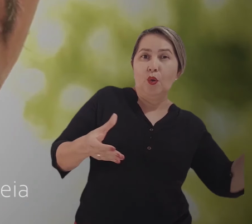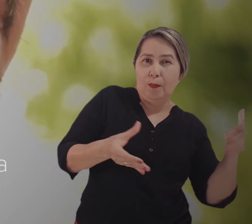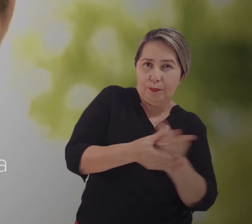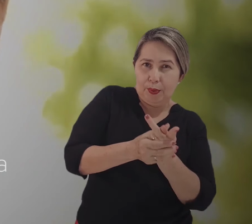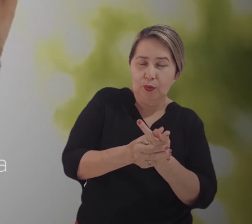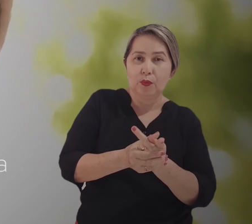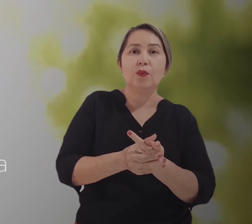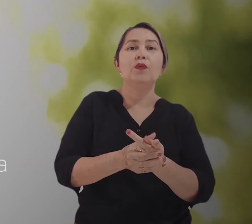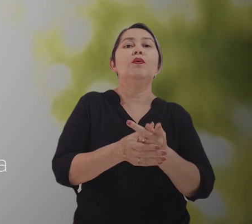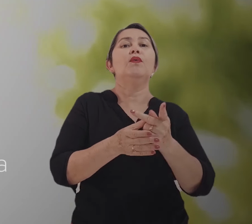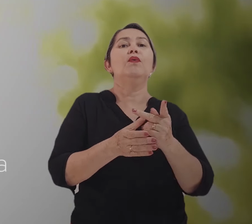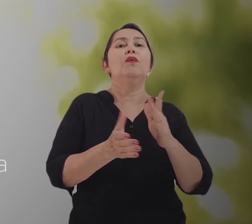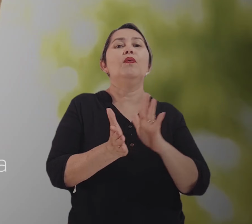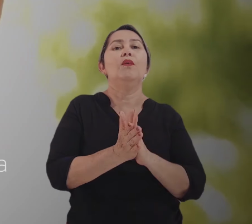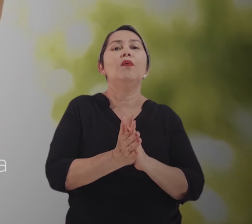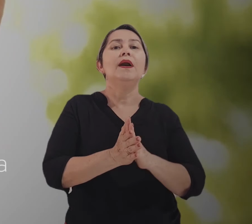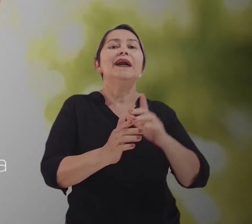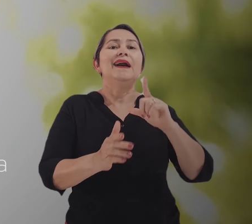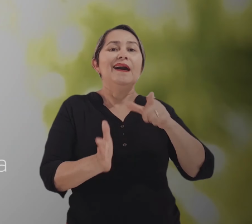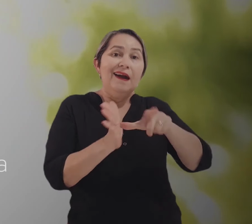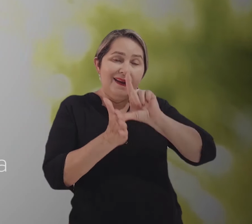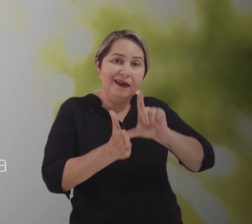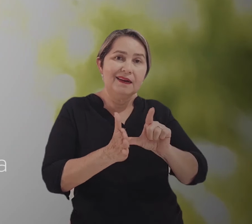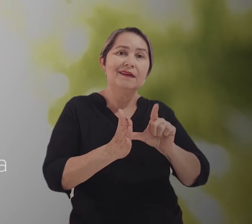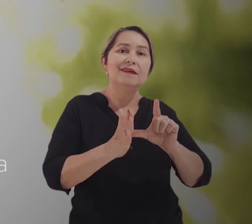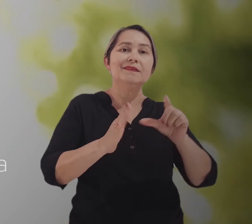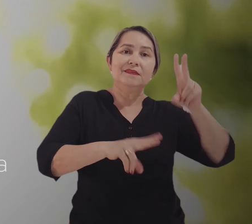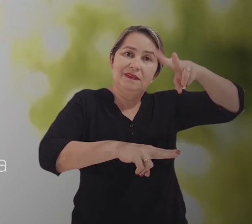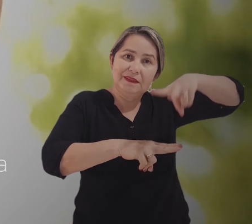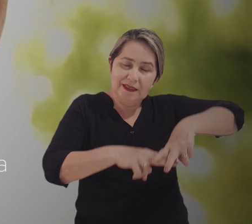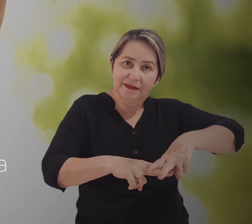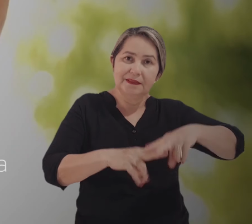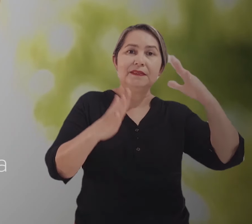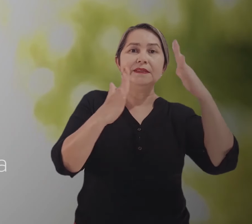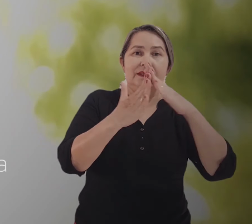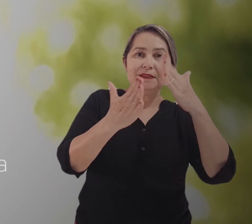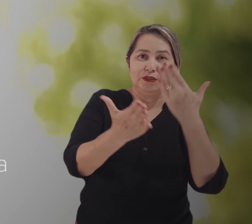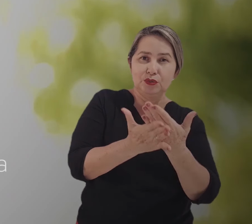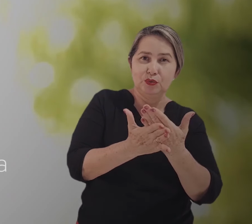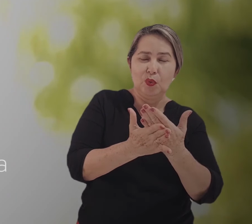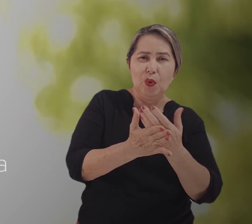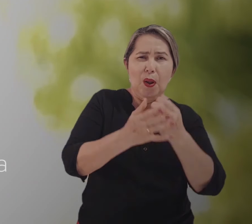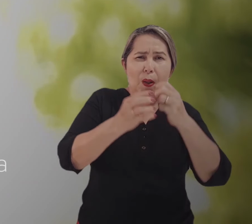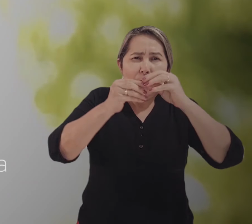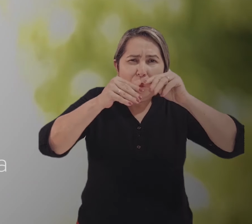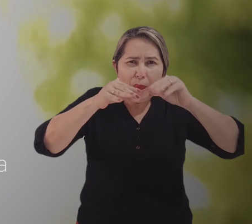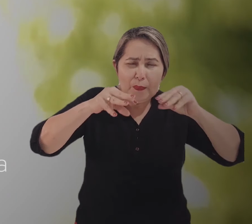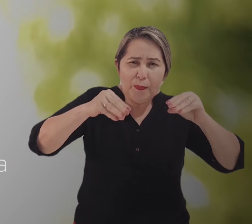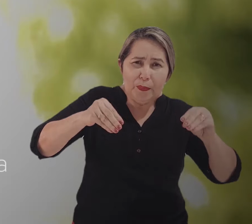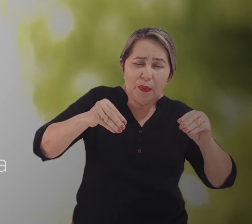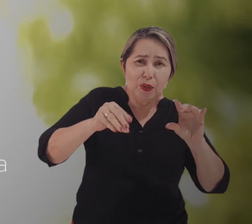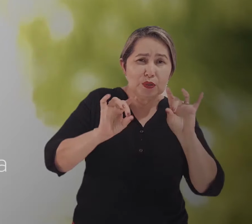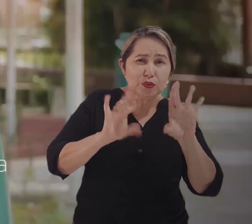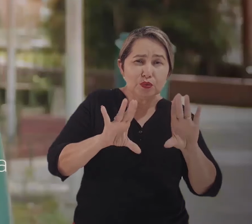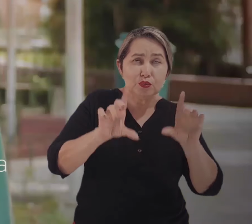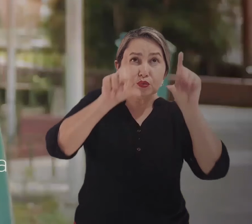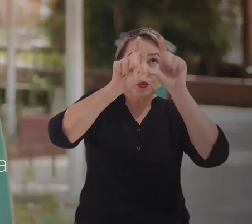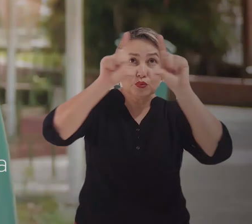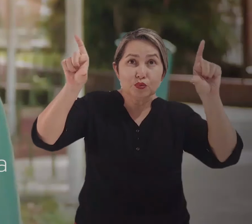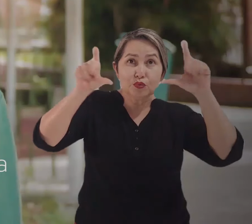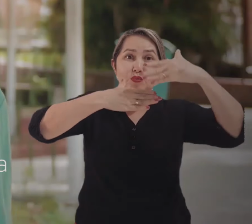uma cadeia, lá foi uma escola e foi totalmente demolido, preservaram um pouco da fachada e lá transformou num prédio